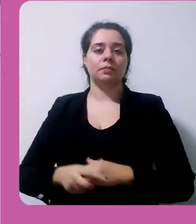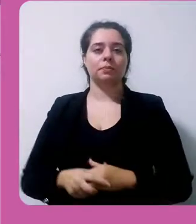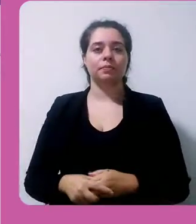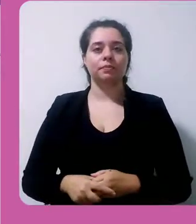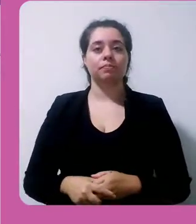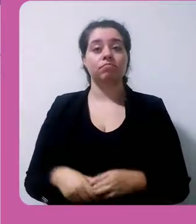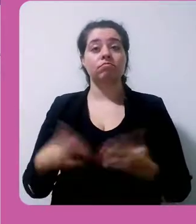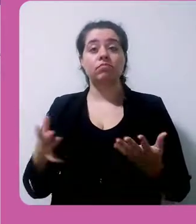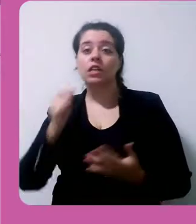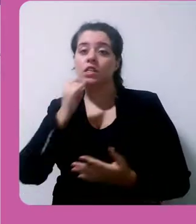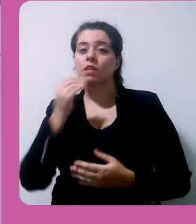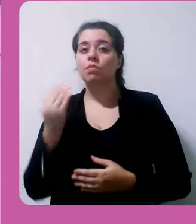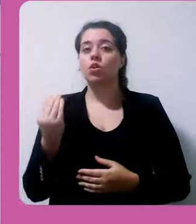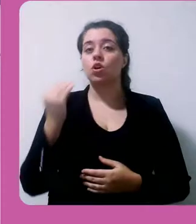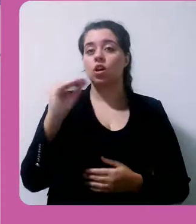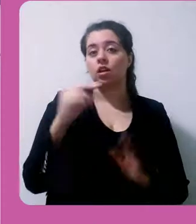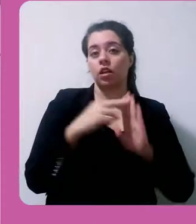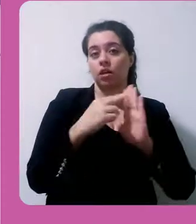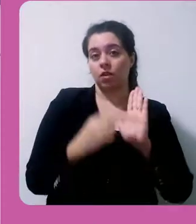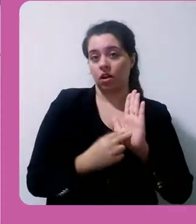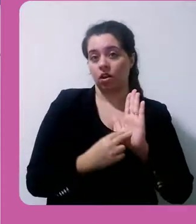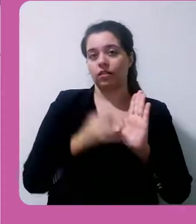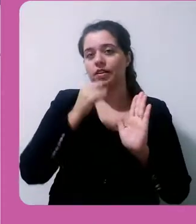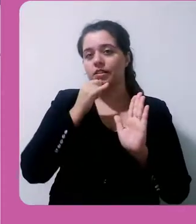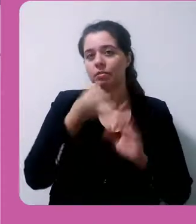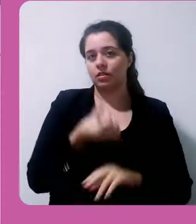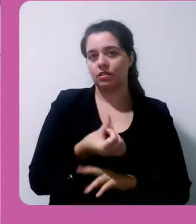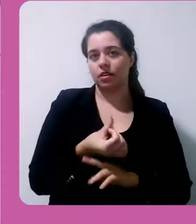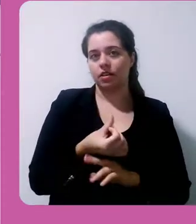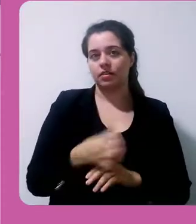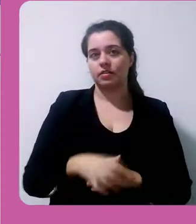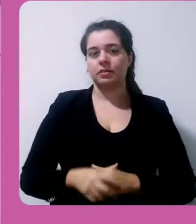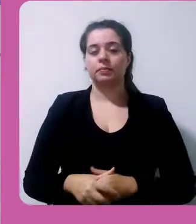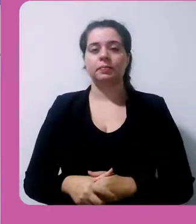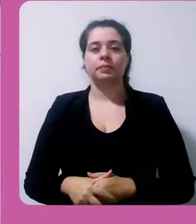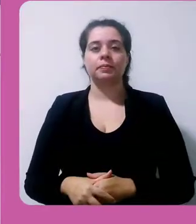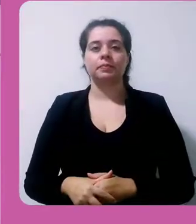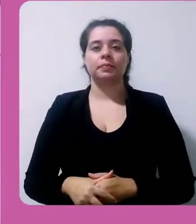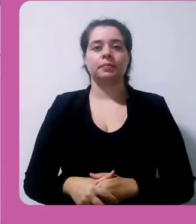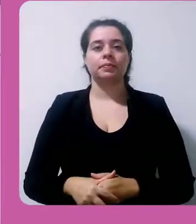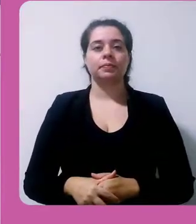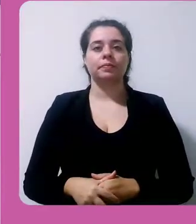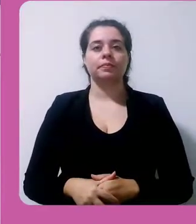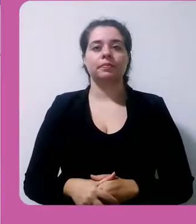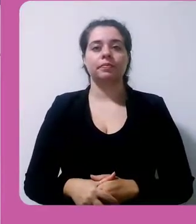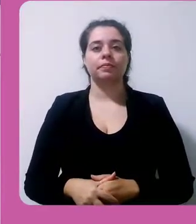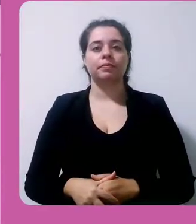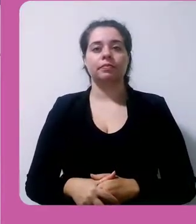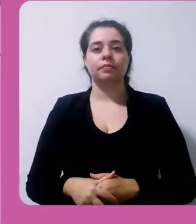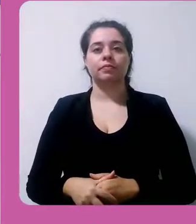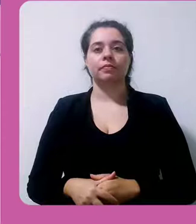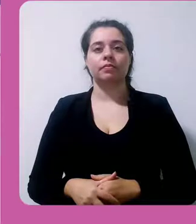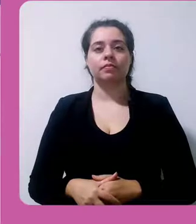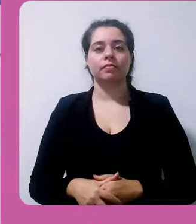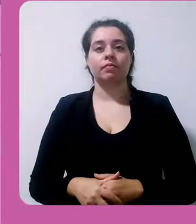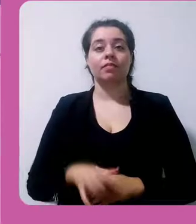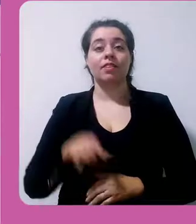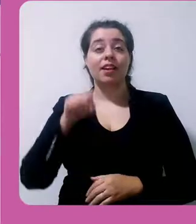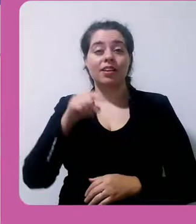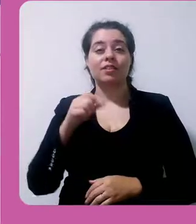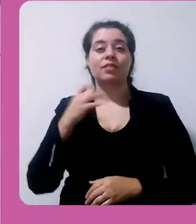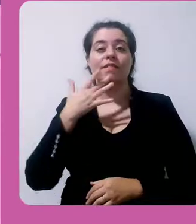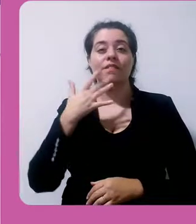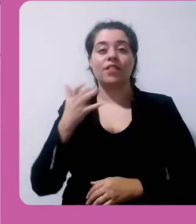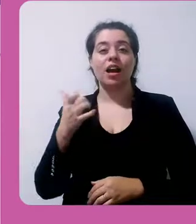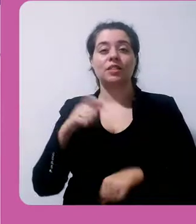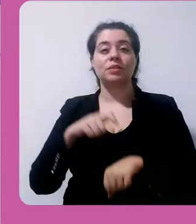E aqui, então, eu coloquei uma nota para aprovação como sendo 6. Né? Isso vai facilitar quando